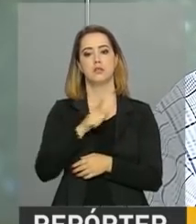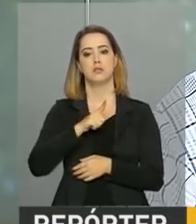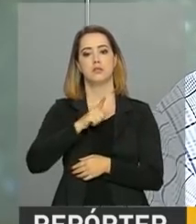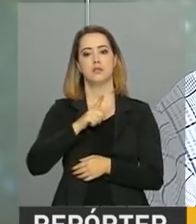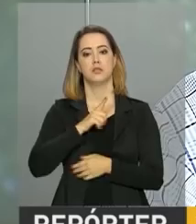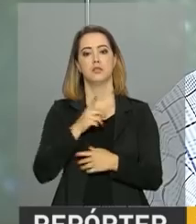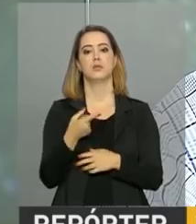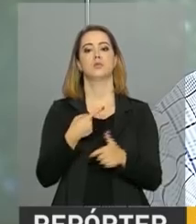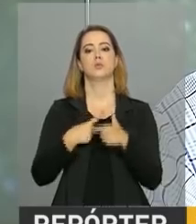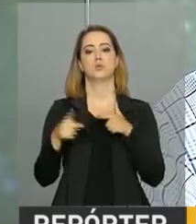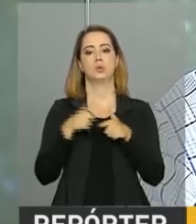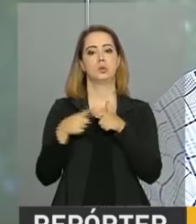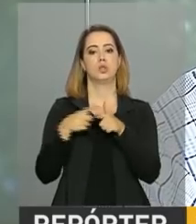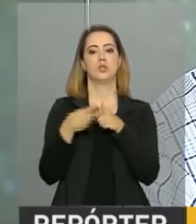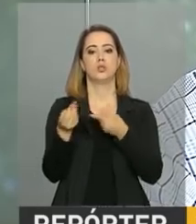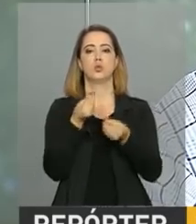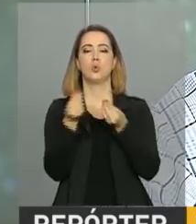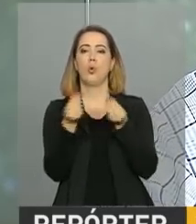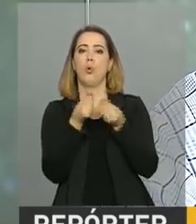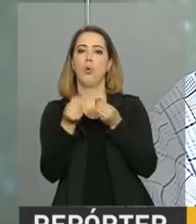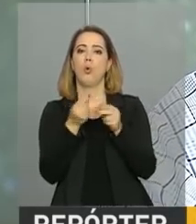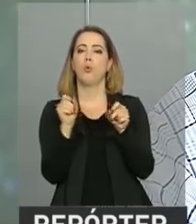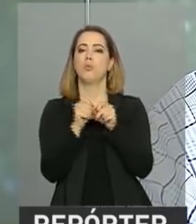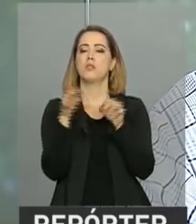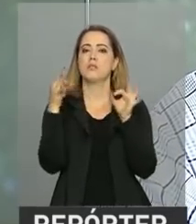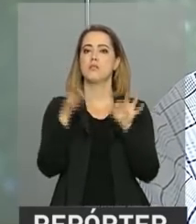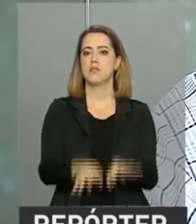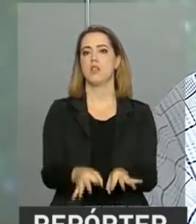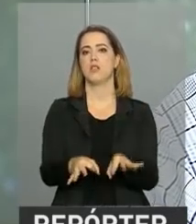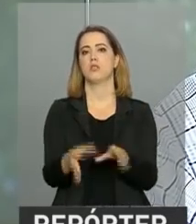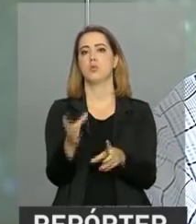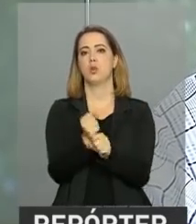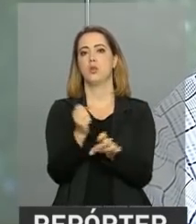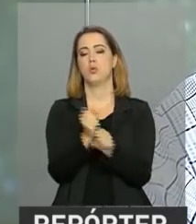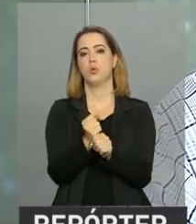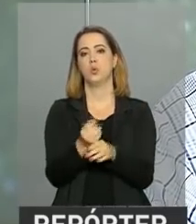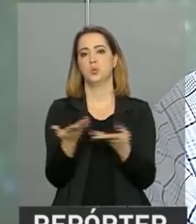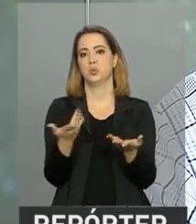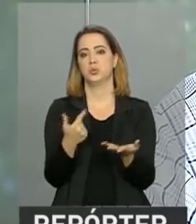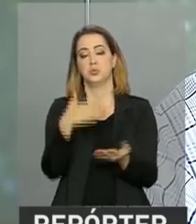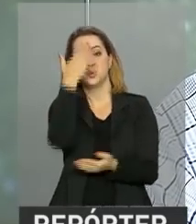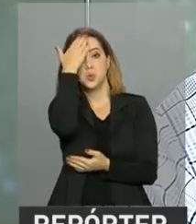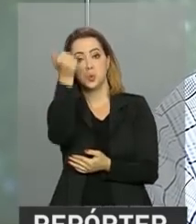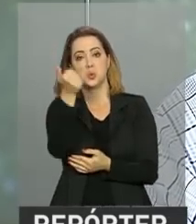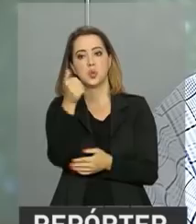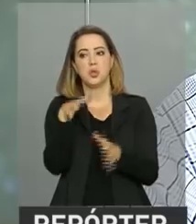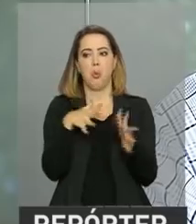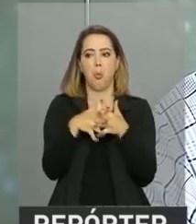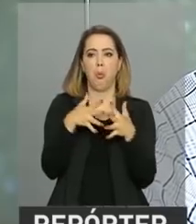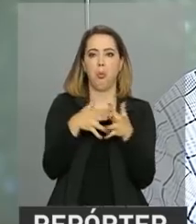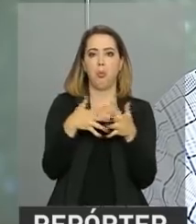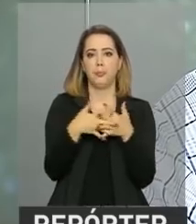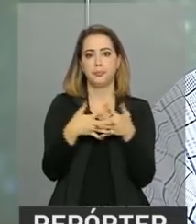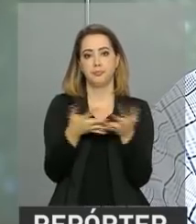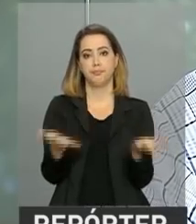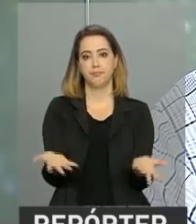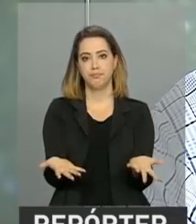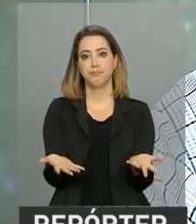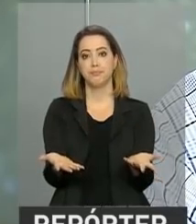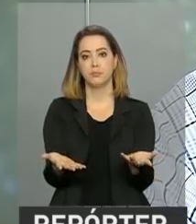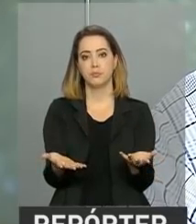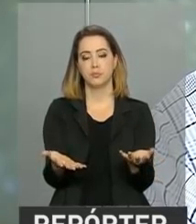de contas que eu não tive essa educação então sempre foi tudo meio meio que bagunçado é